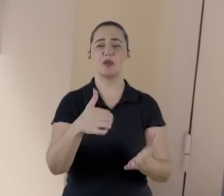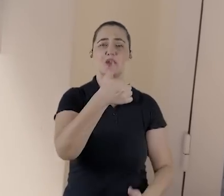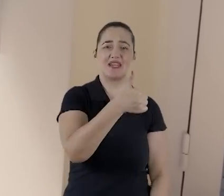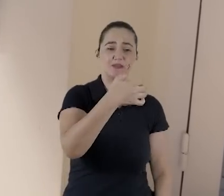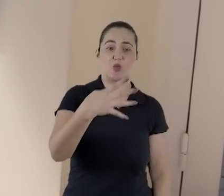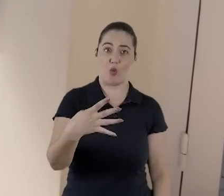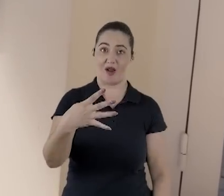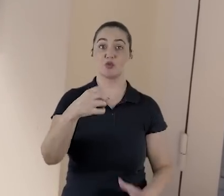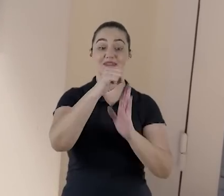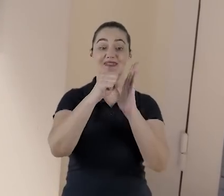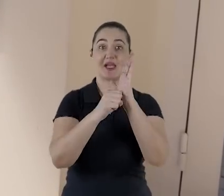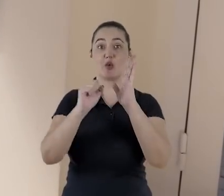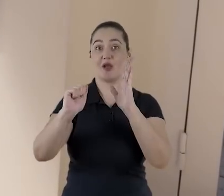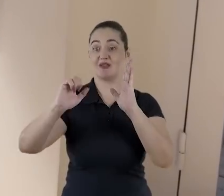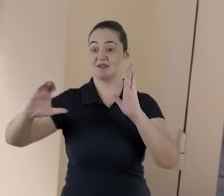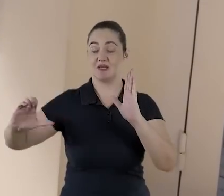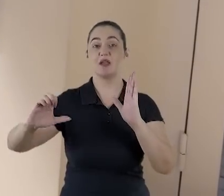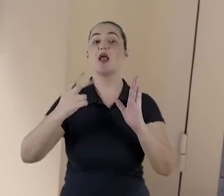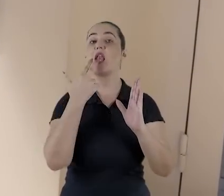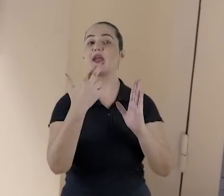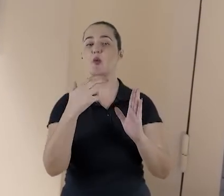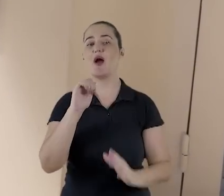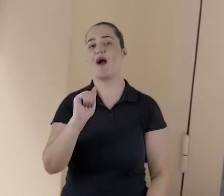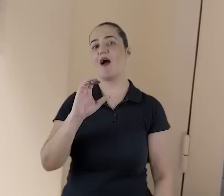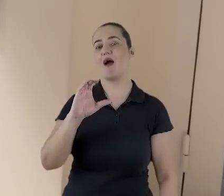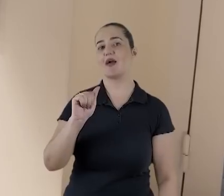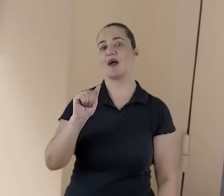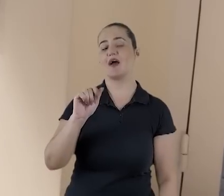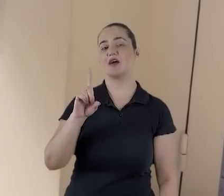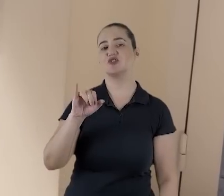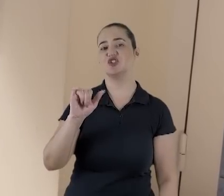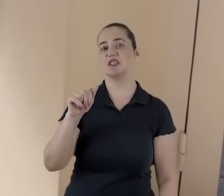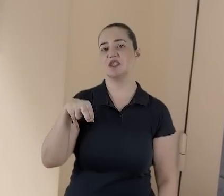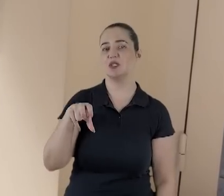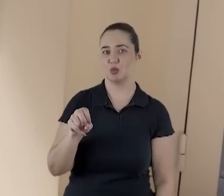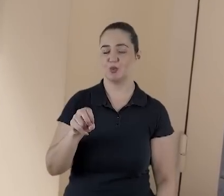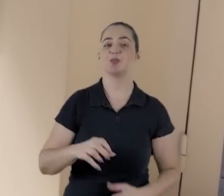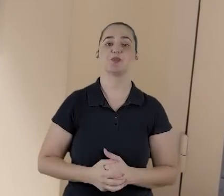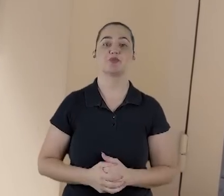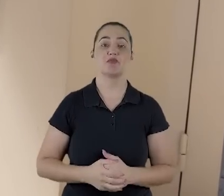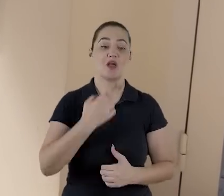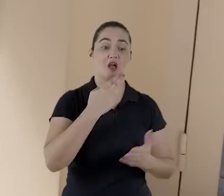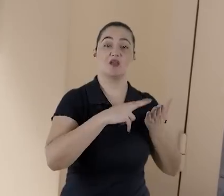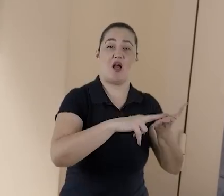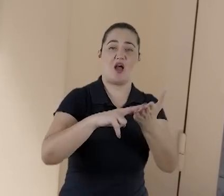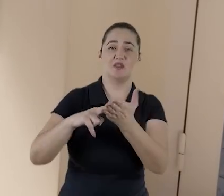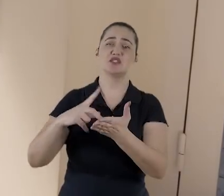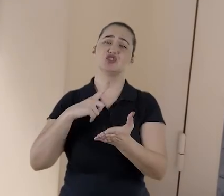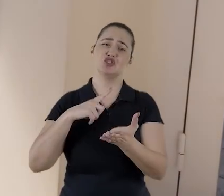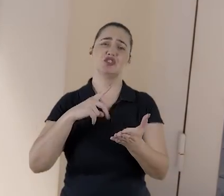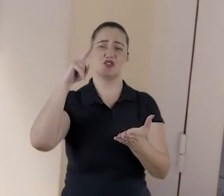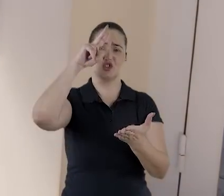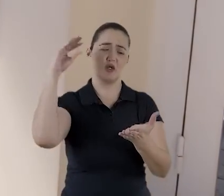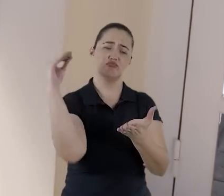do 14º século a.C. e foram escritas em acadiano, a língua diplomática daqueles dias. As cartas